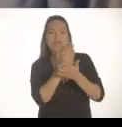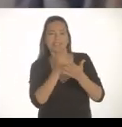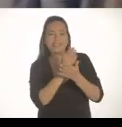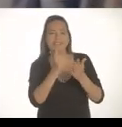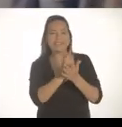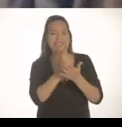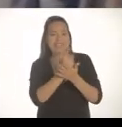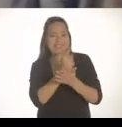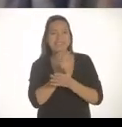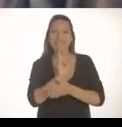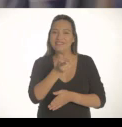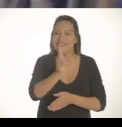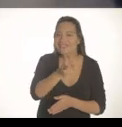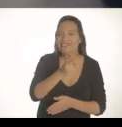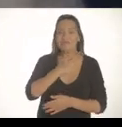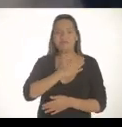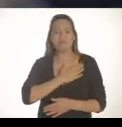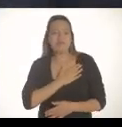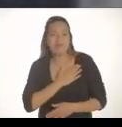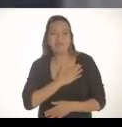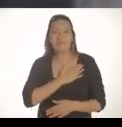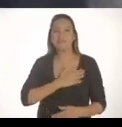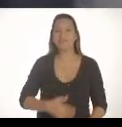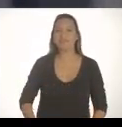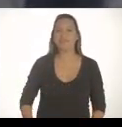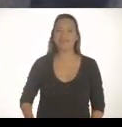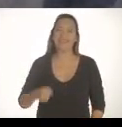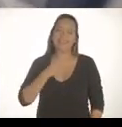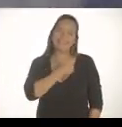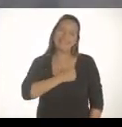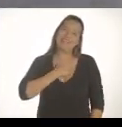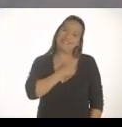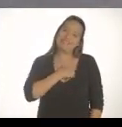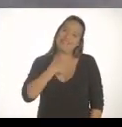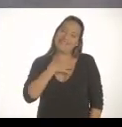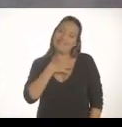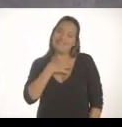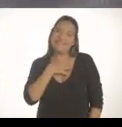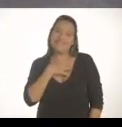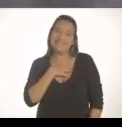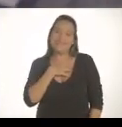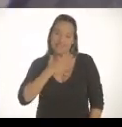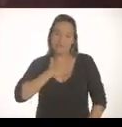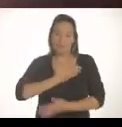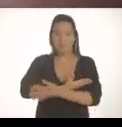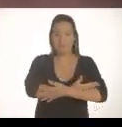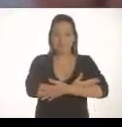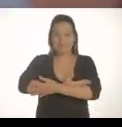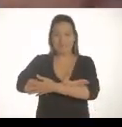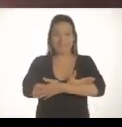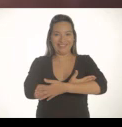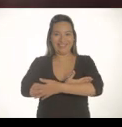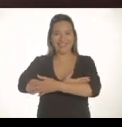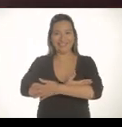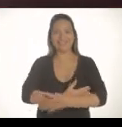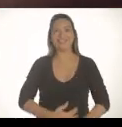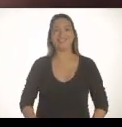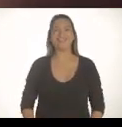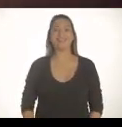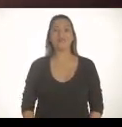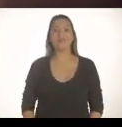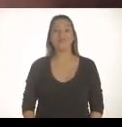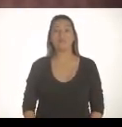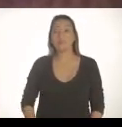Pequenininho ele comigo. Sempre gostou, viu? É muita saudade. Meu bebê.